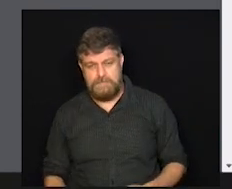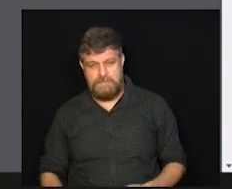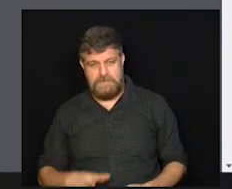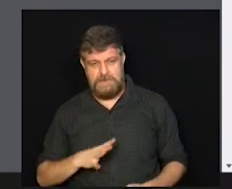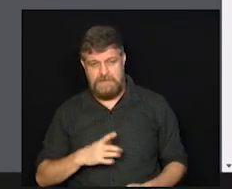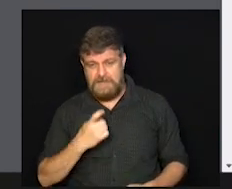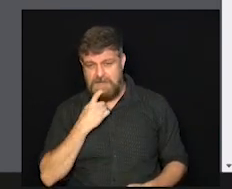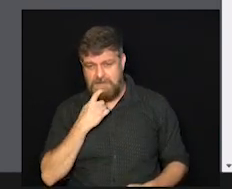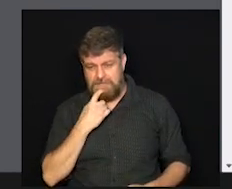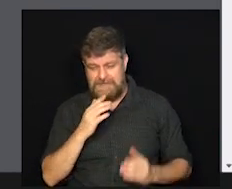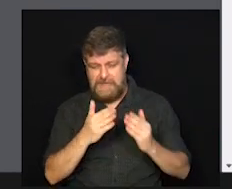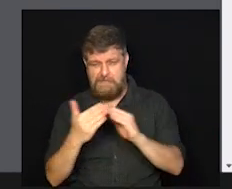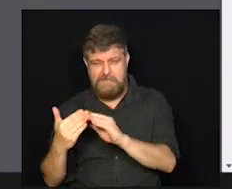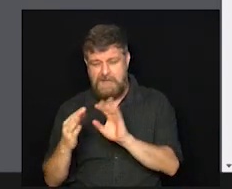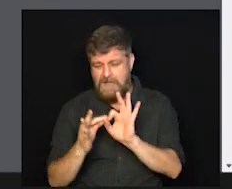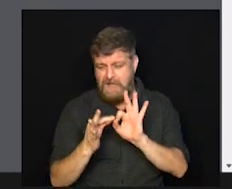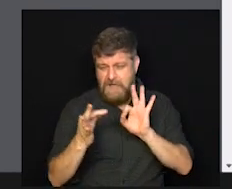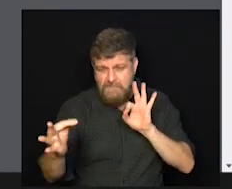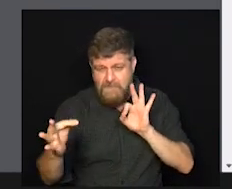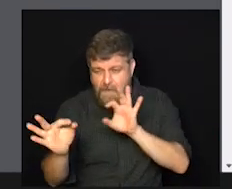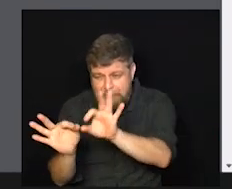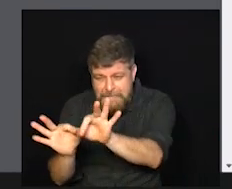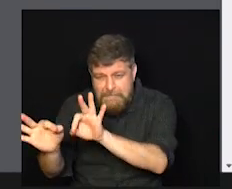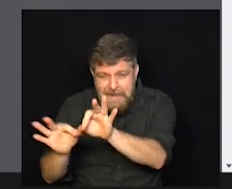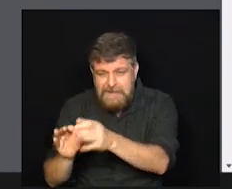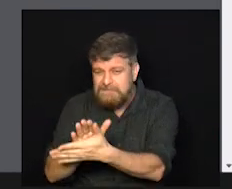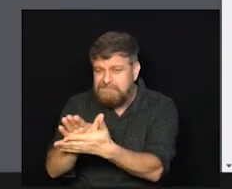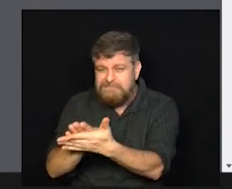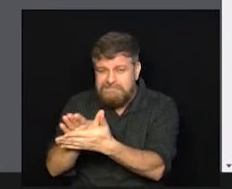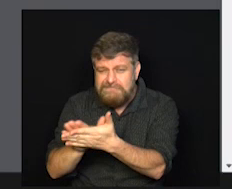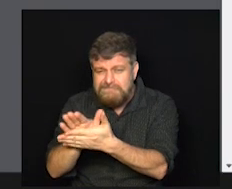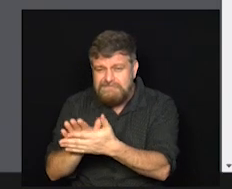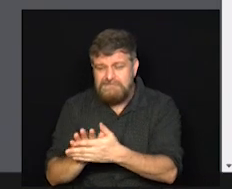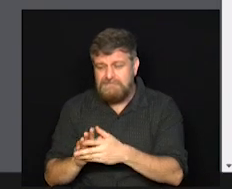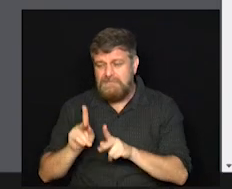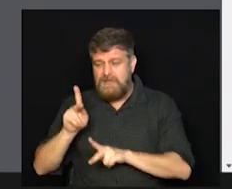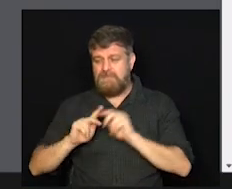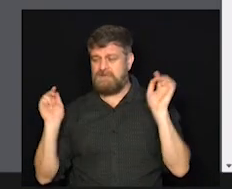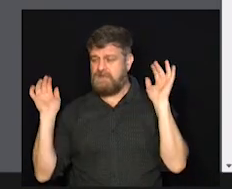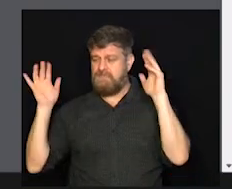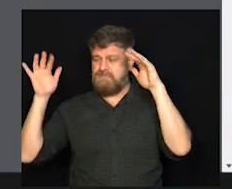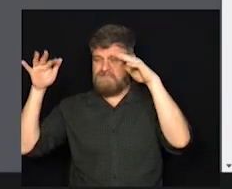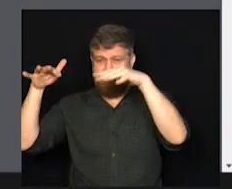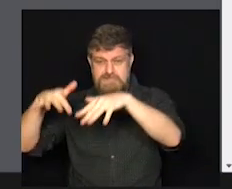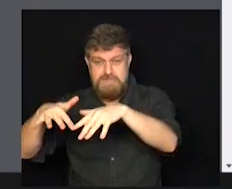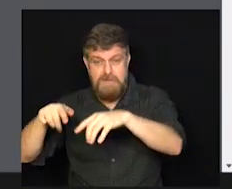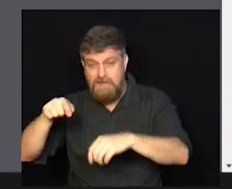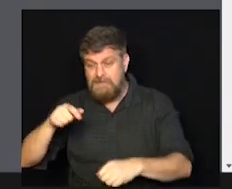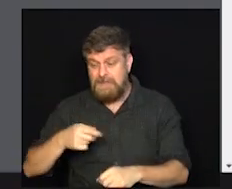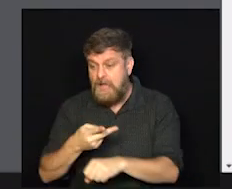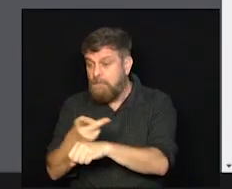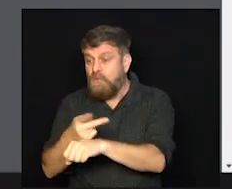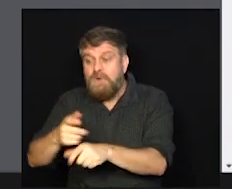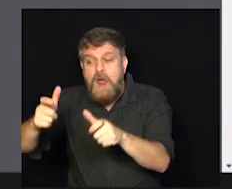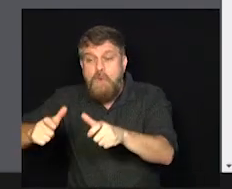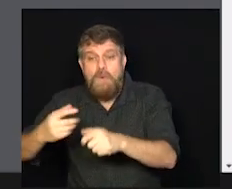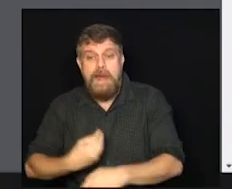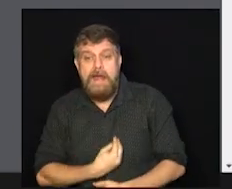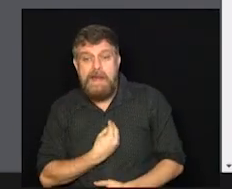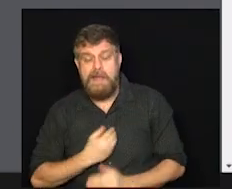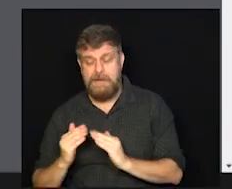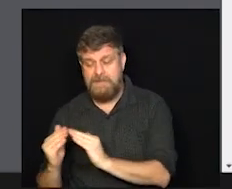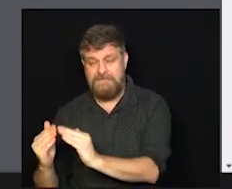região periférica, não foi preparada, mas ela foi povoada pela necessidade da mobilidade urbana